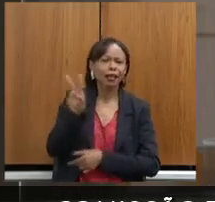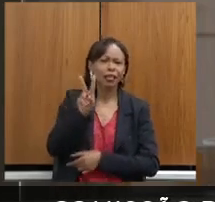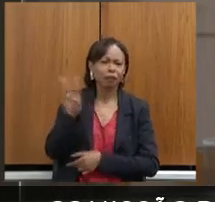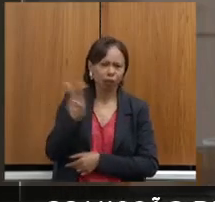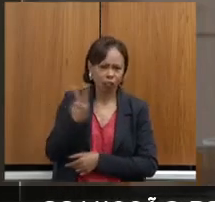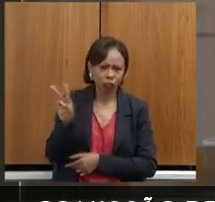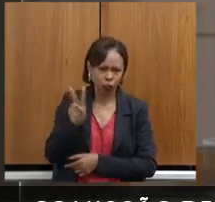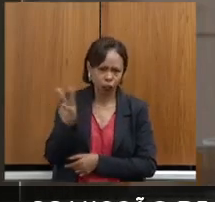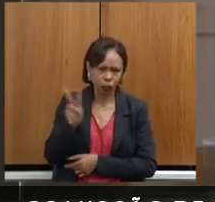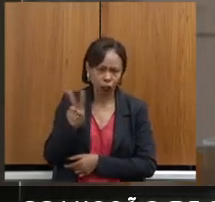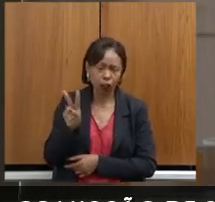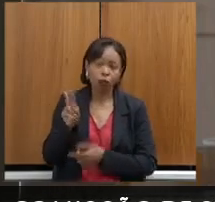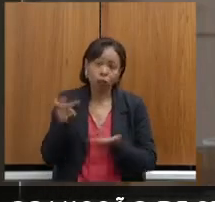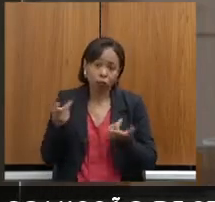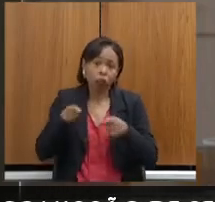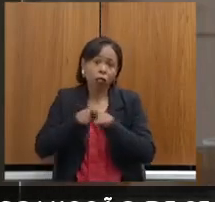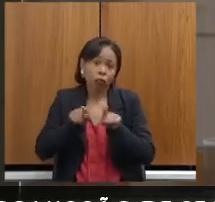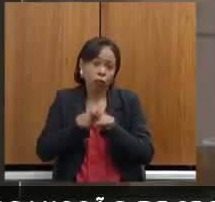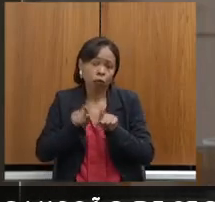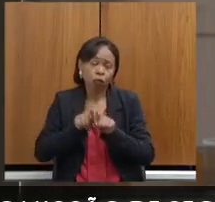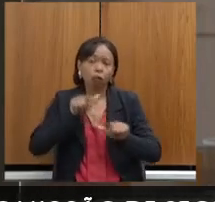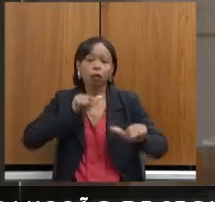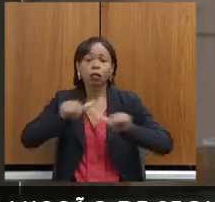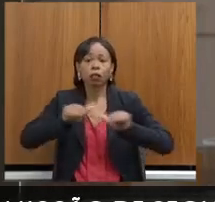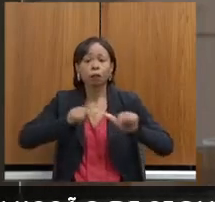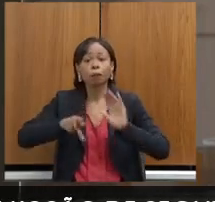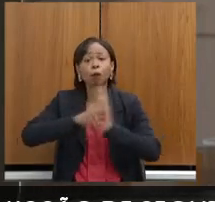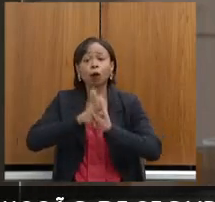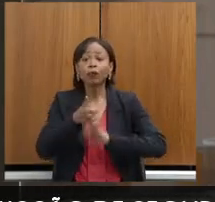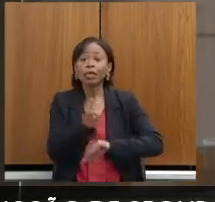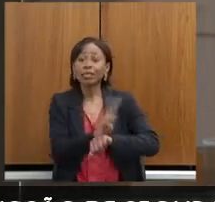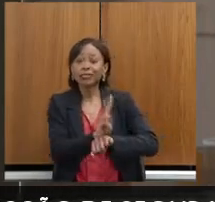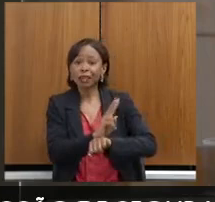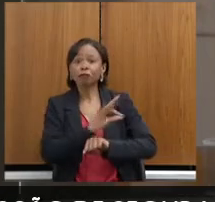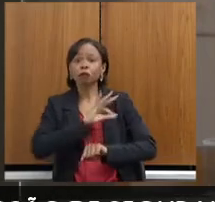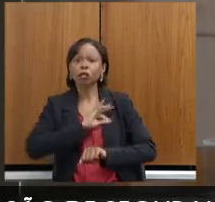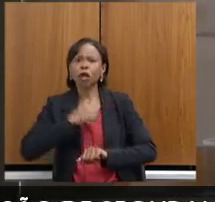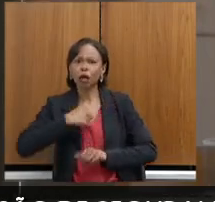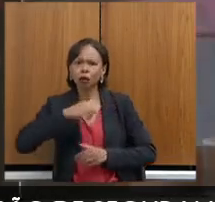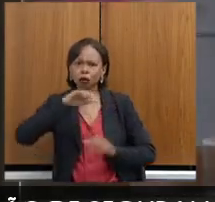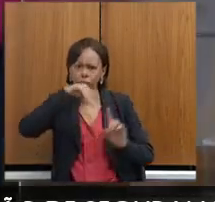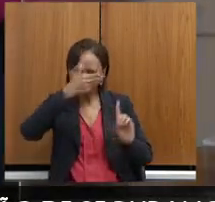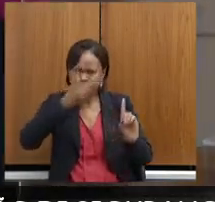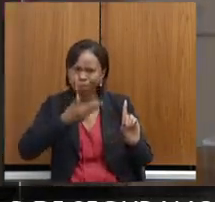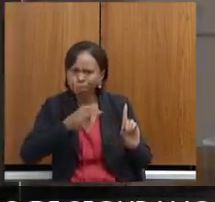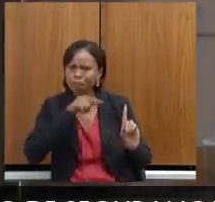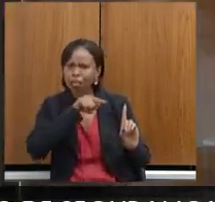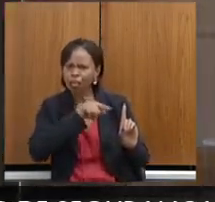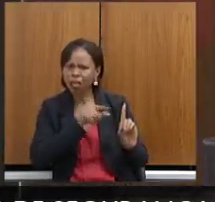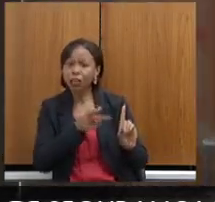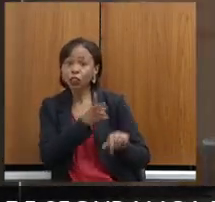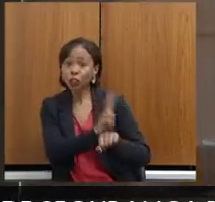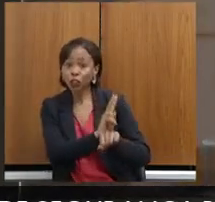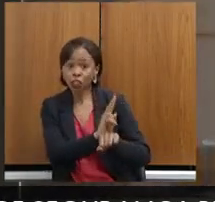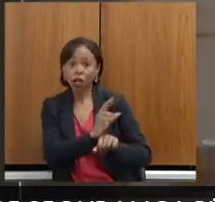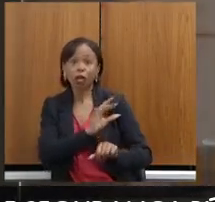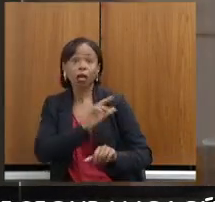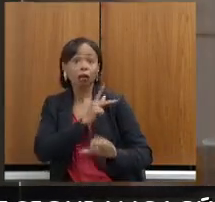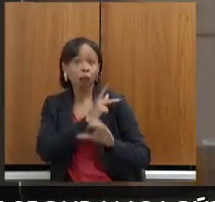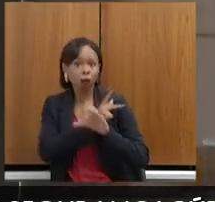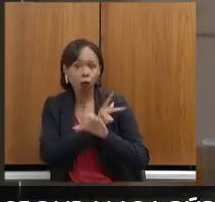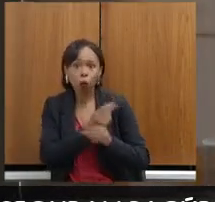e também para para o trabalho mesmo da chefia de polícia tiro o meu chapéu que Doutor Joaquim que eu não sei como que dá conta